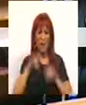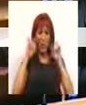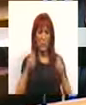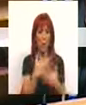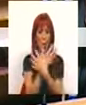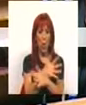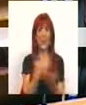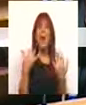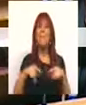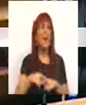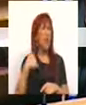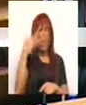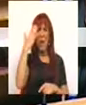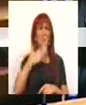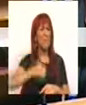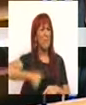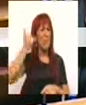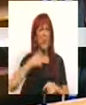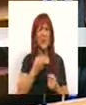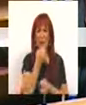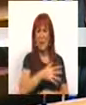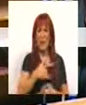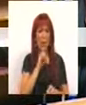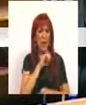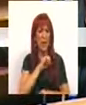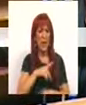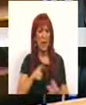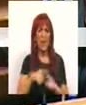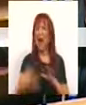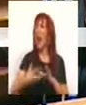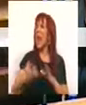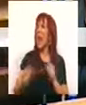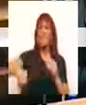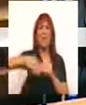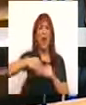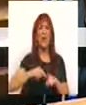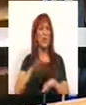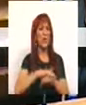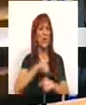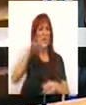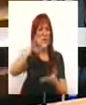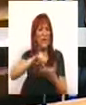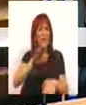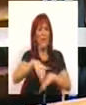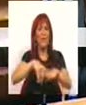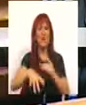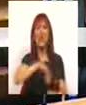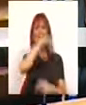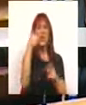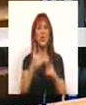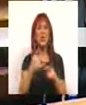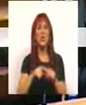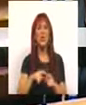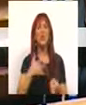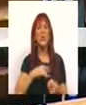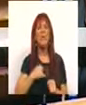controlado, mas não nos parece razoável que se desperdice as oportunidades com burocracias acrescidas por parte da Administração Central. Segundo,